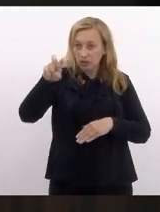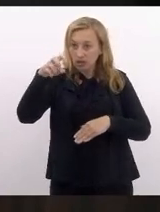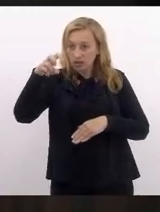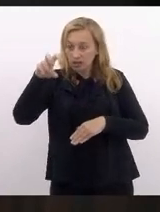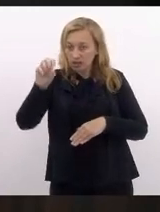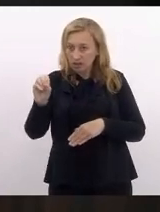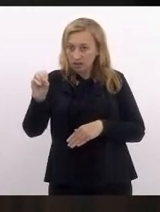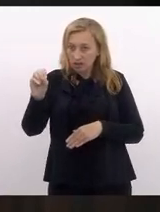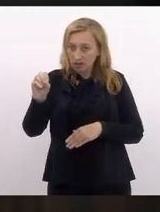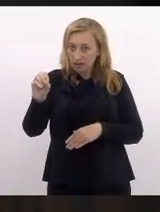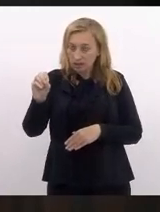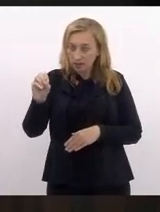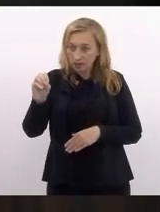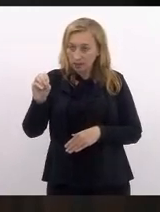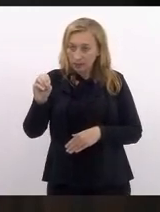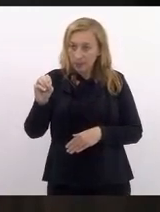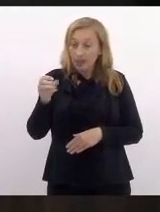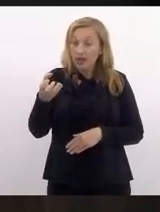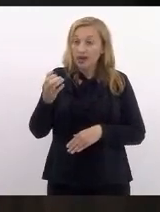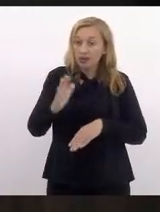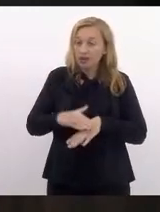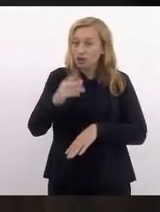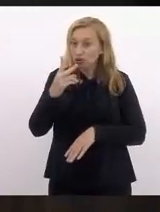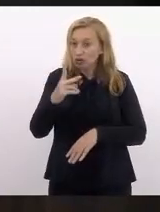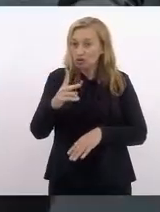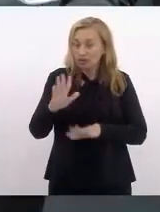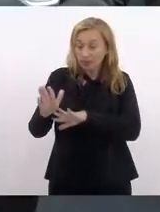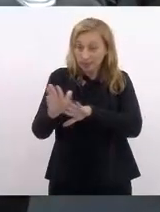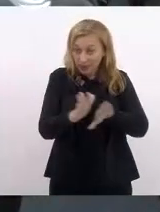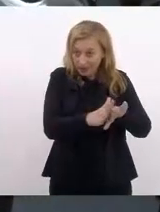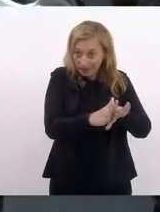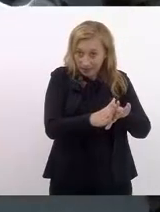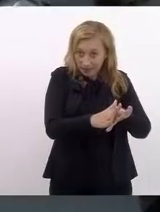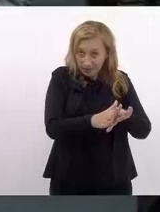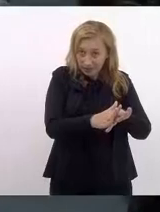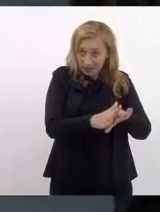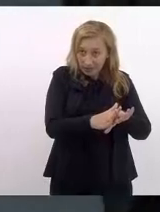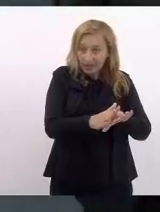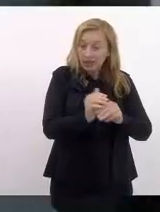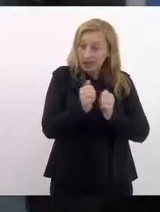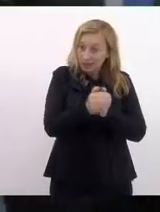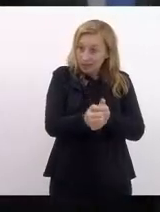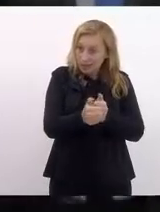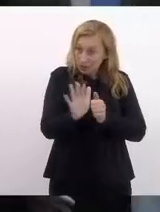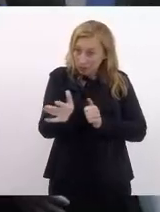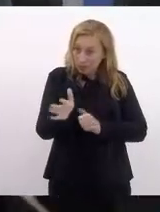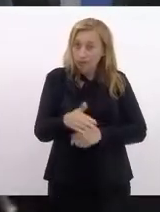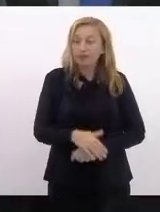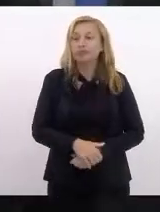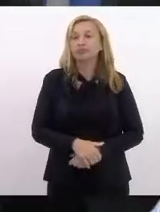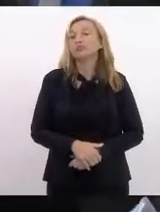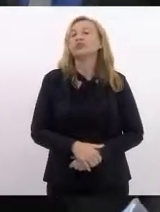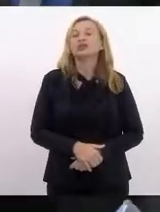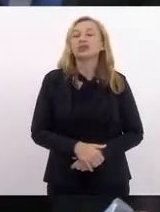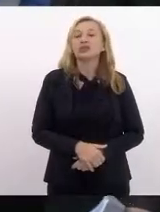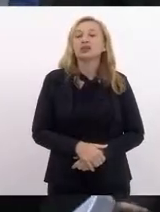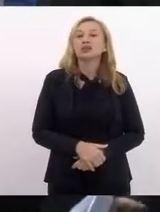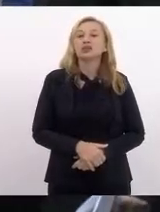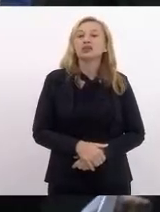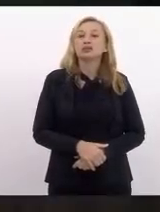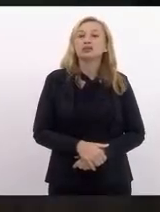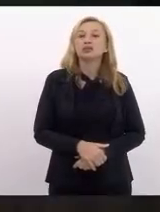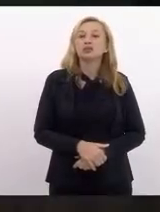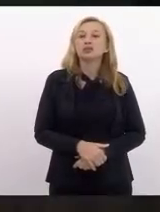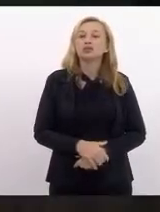150 perdão daquela botar mais dois mas com a seguinte conseguinte encaminhamento bom então